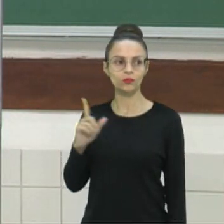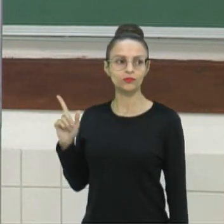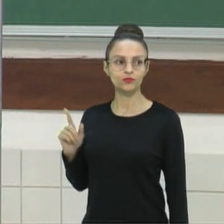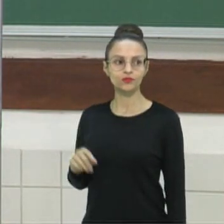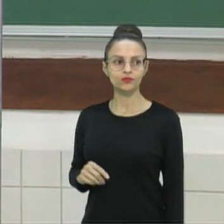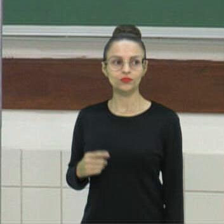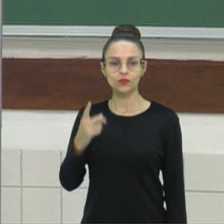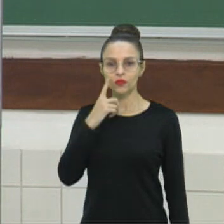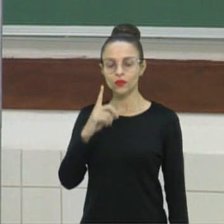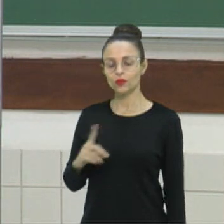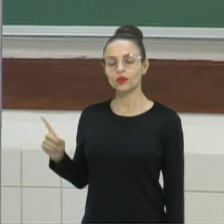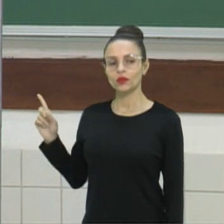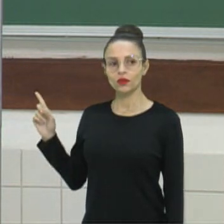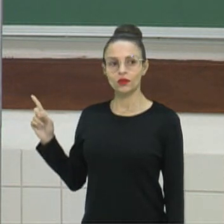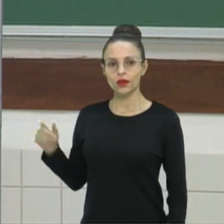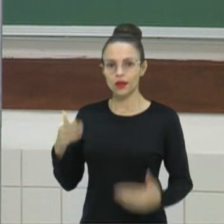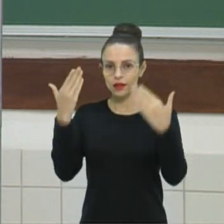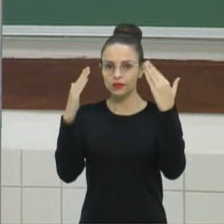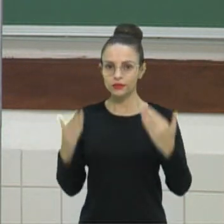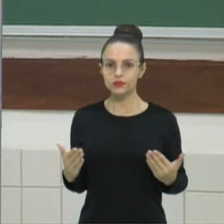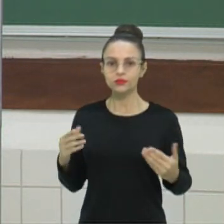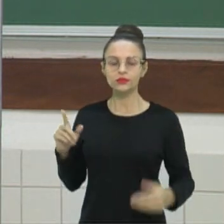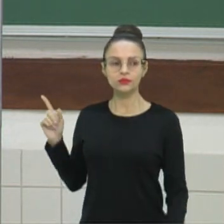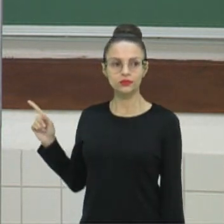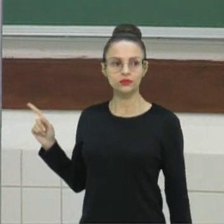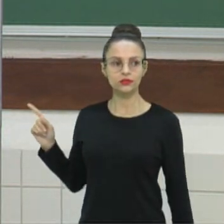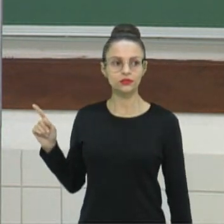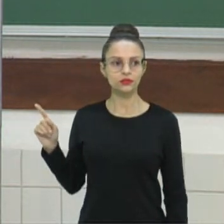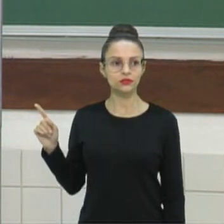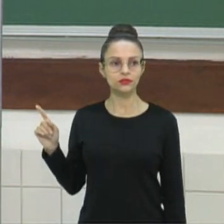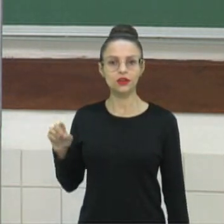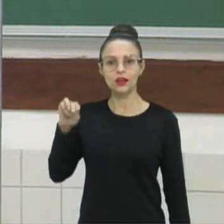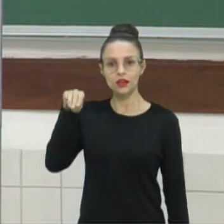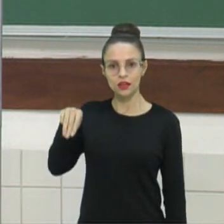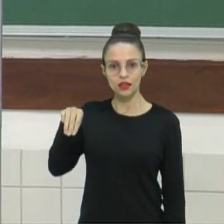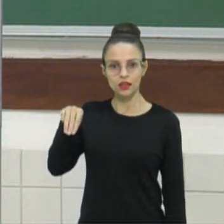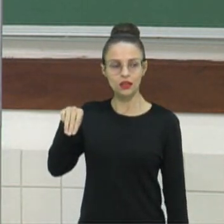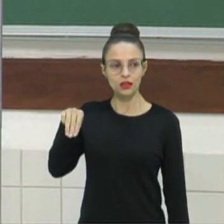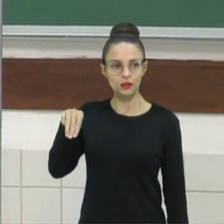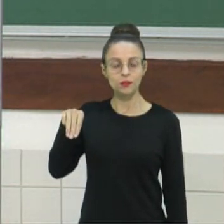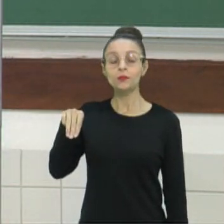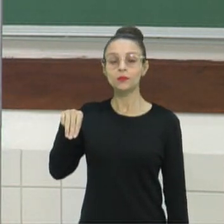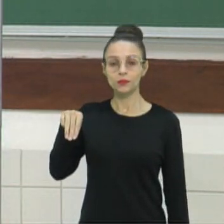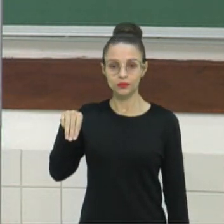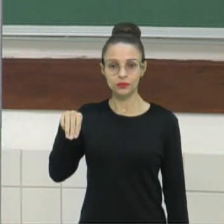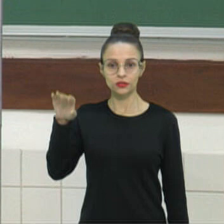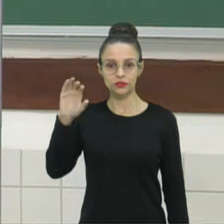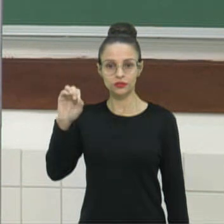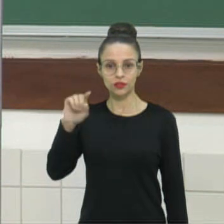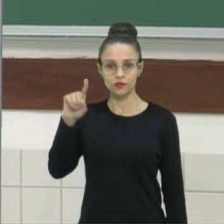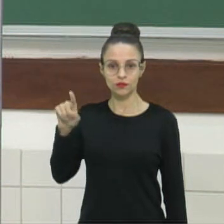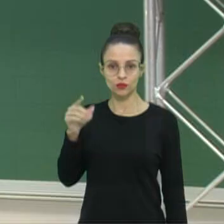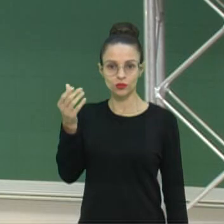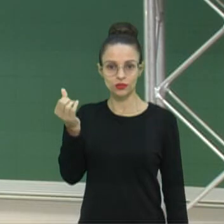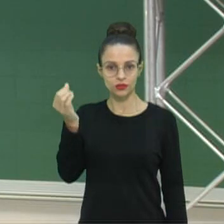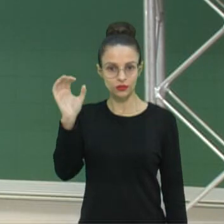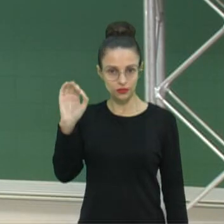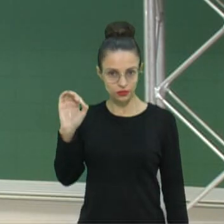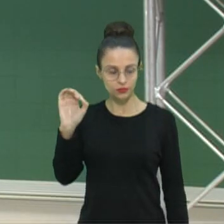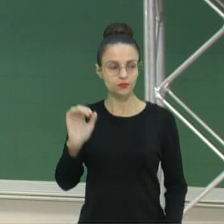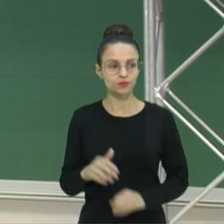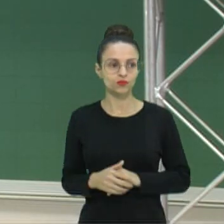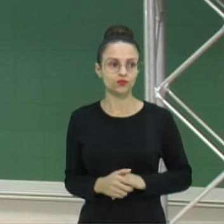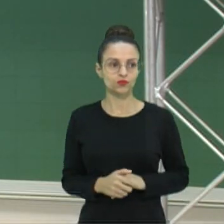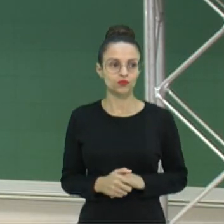tem? Se você for analisar ali, nós tínhamos que a massa era de 0,60